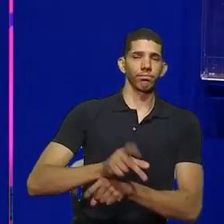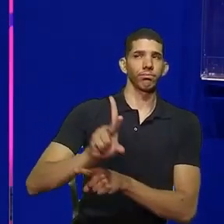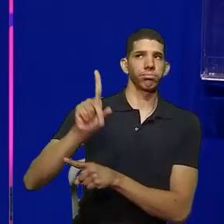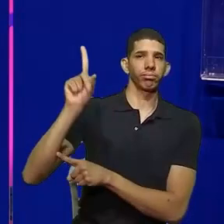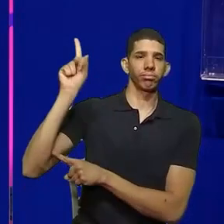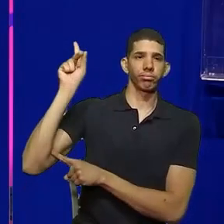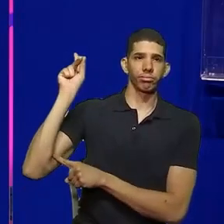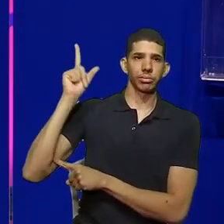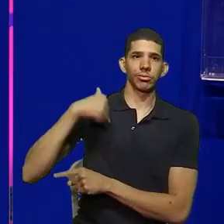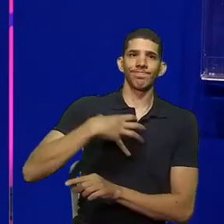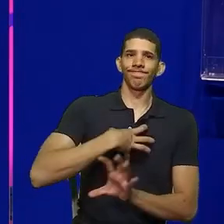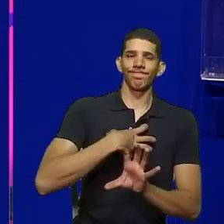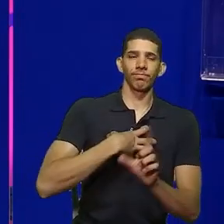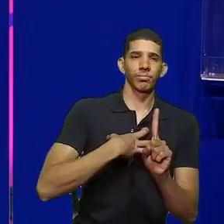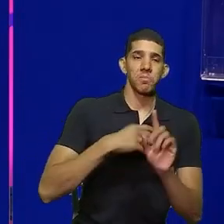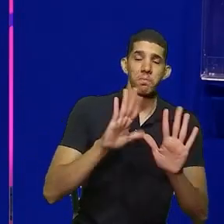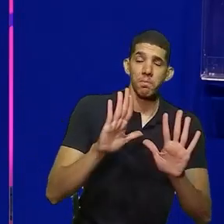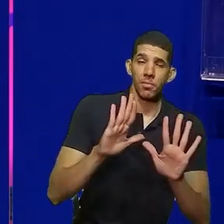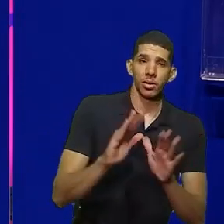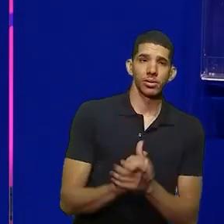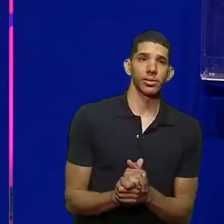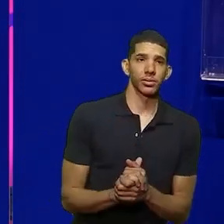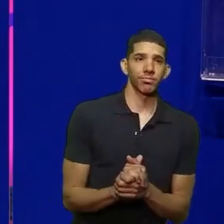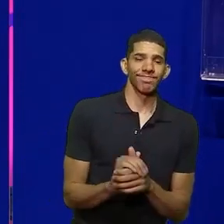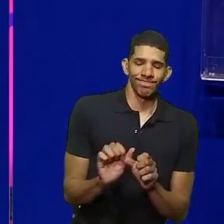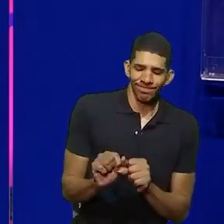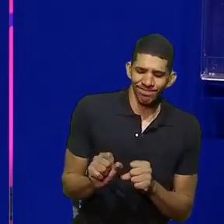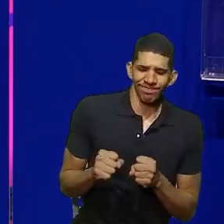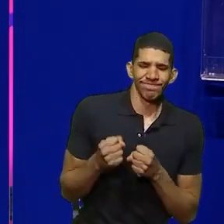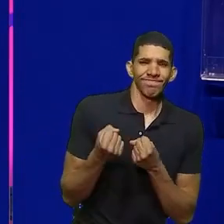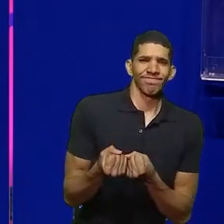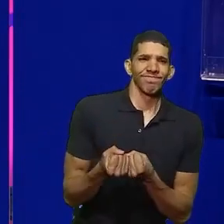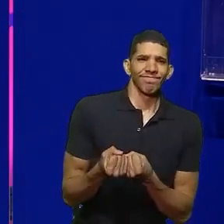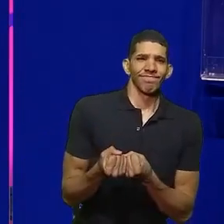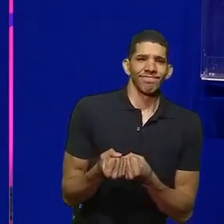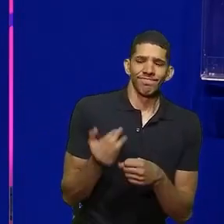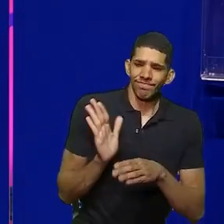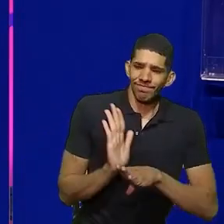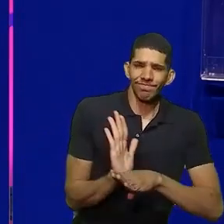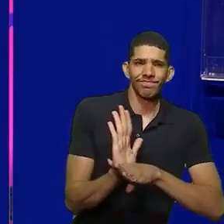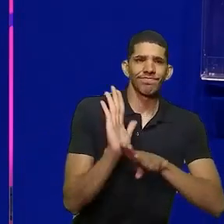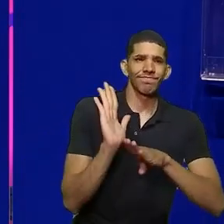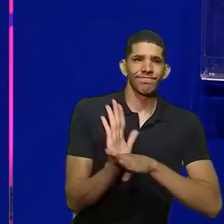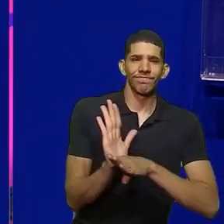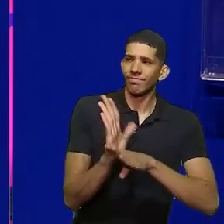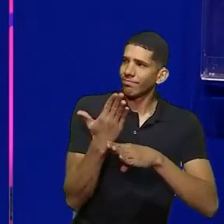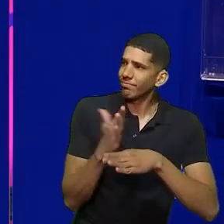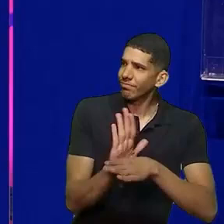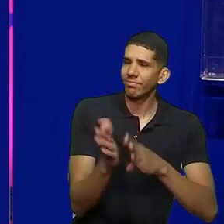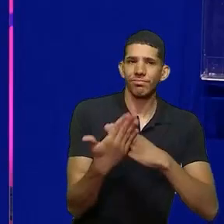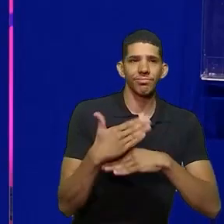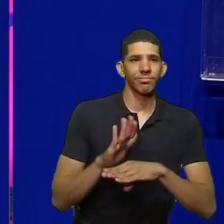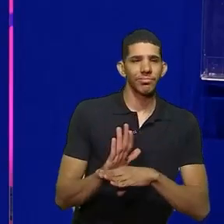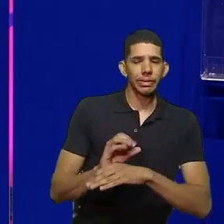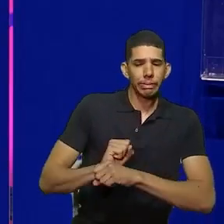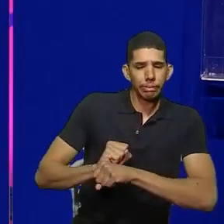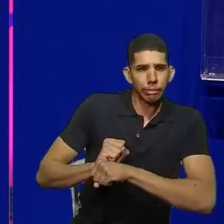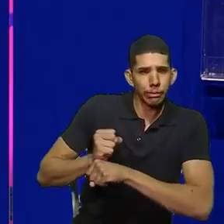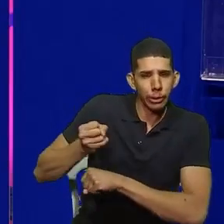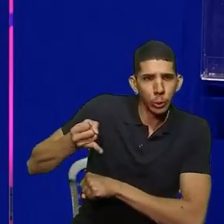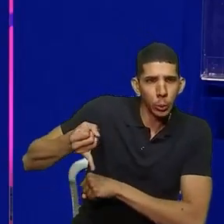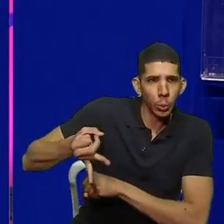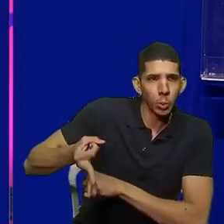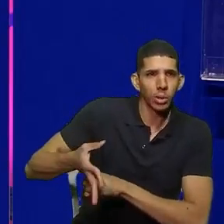não sentia, não, mas aquela força, era um dando a força. A gente ficava a noite inteira no velório,